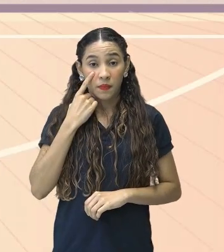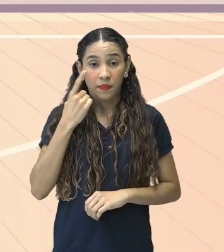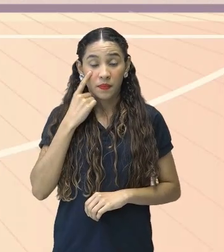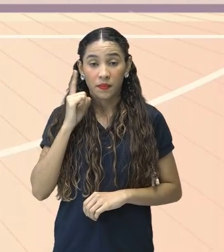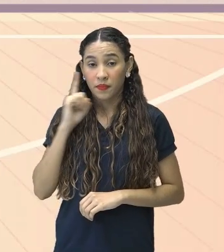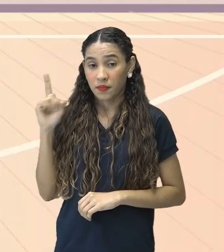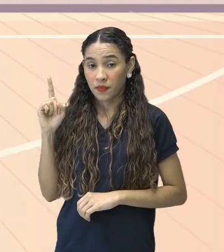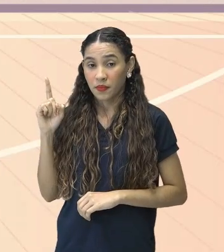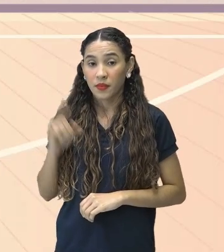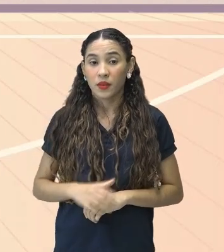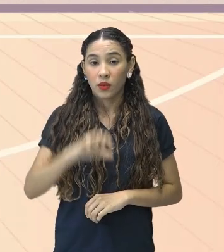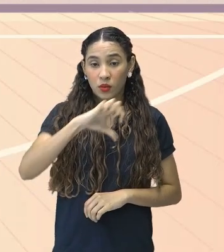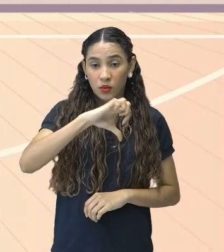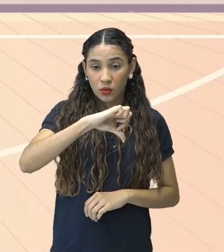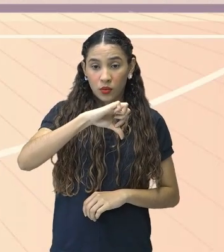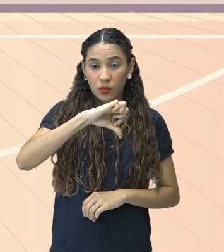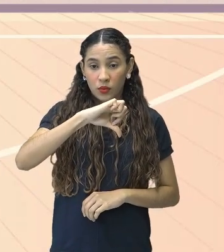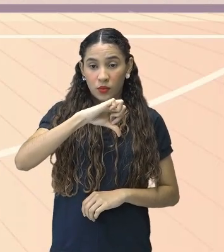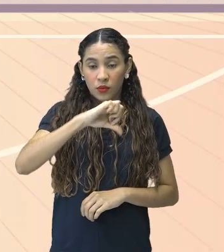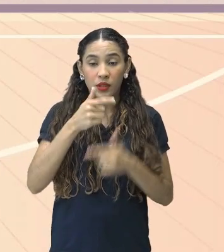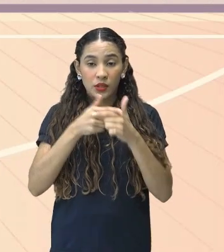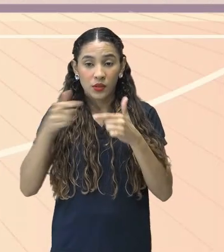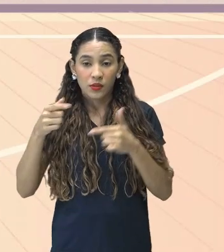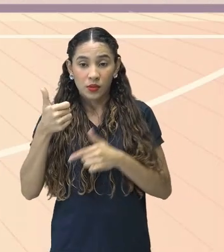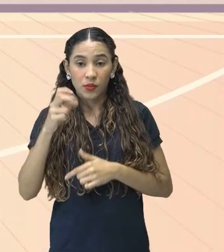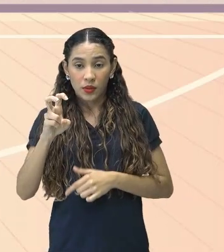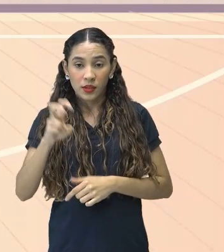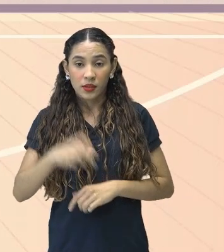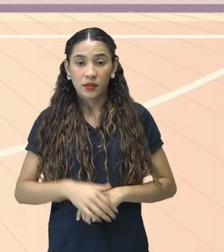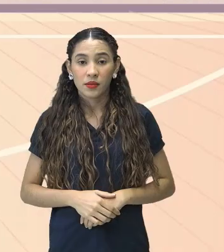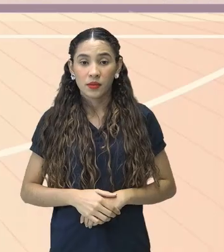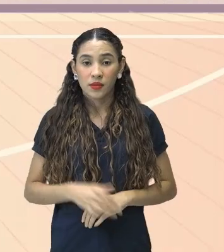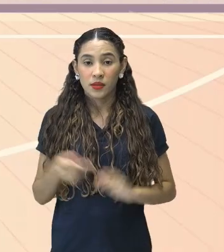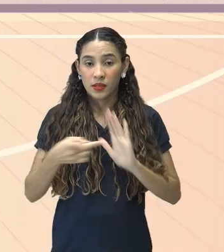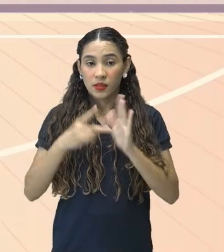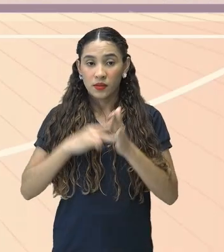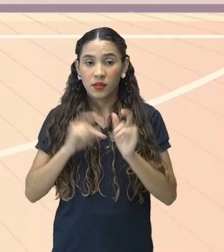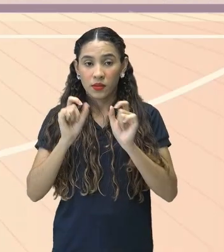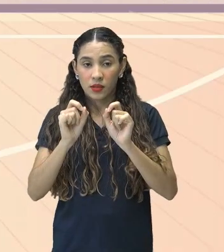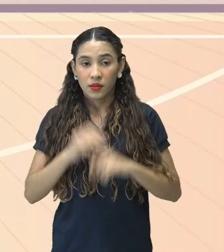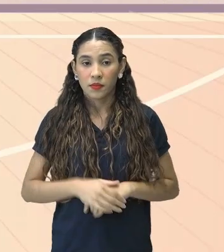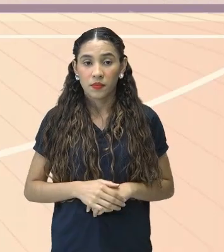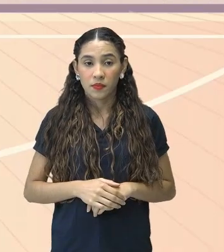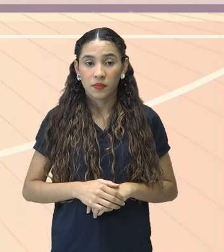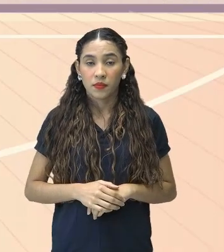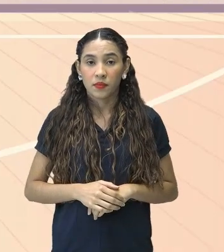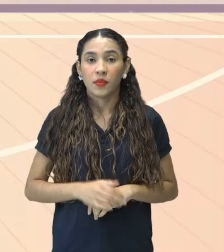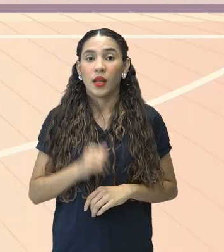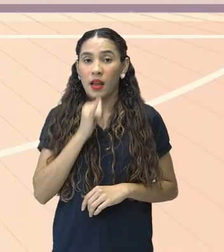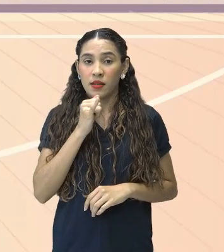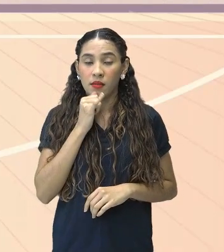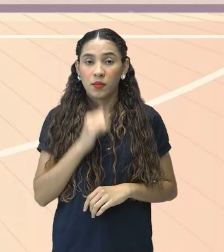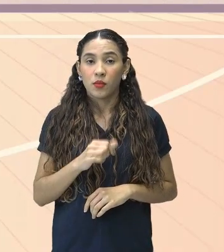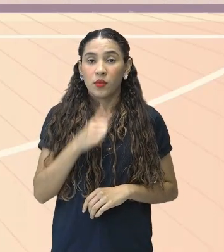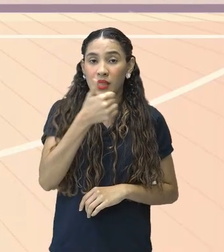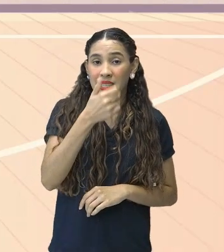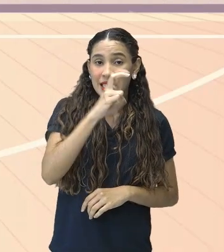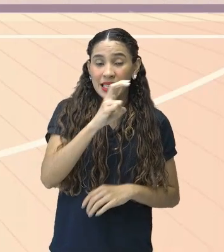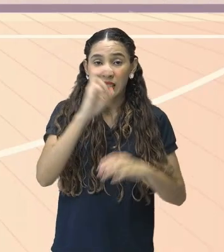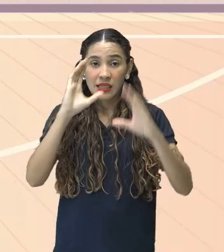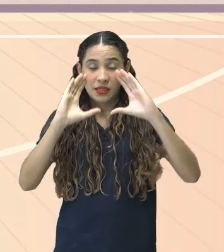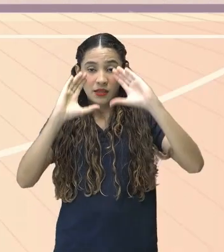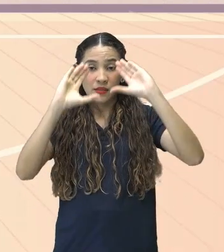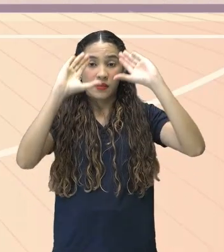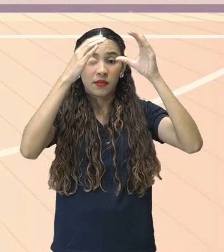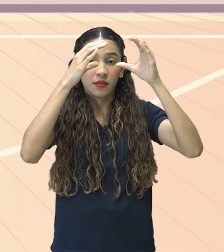Observe, 9 dividido por 15. O que isso significa? Que a cada 15 arremessos,